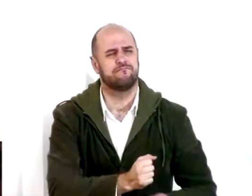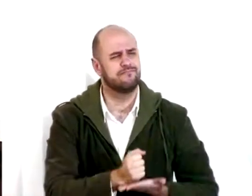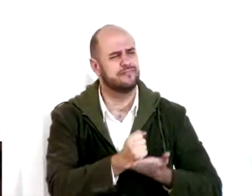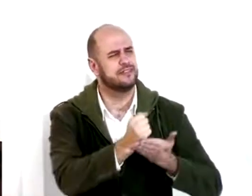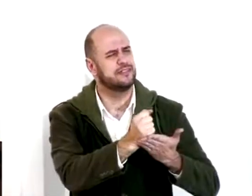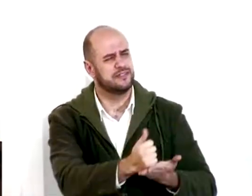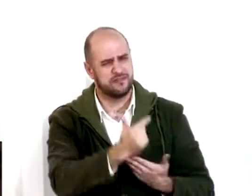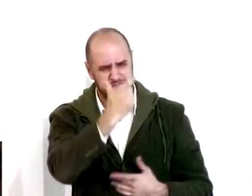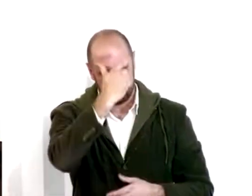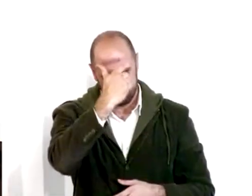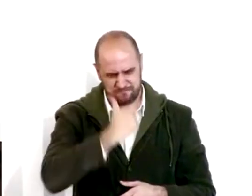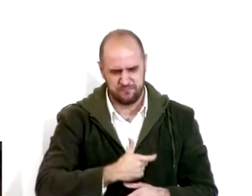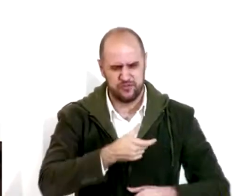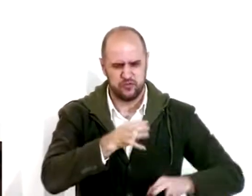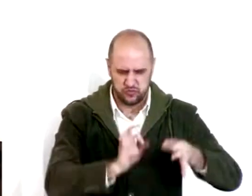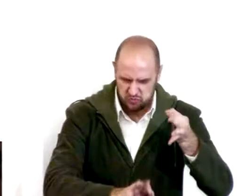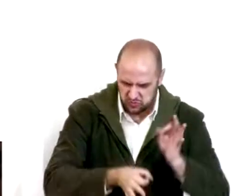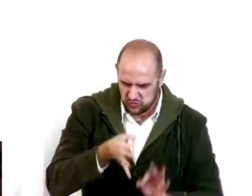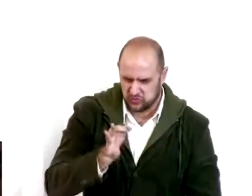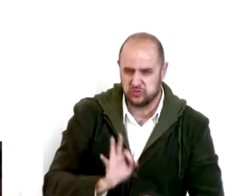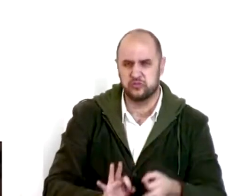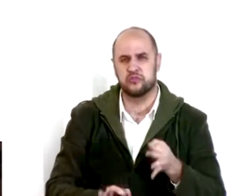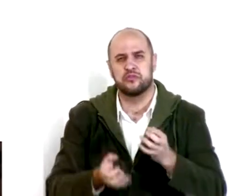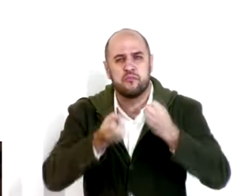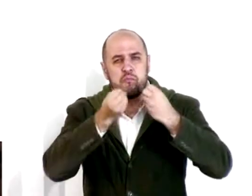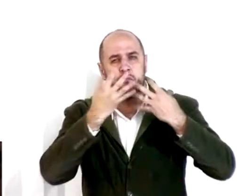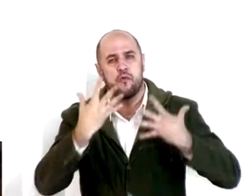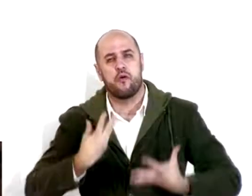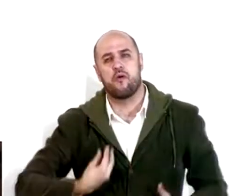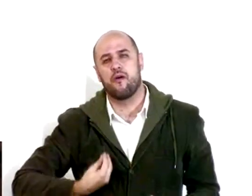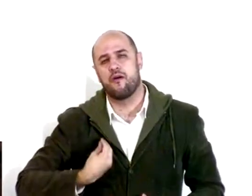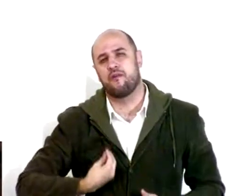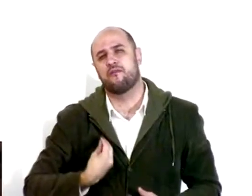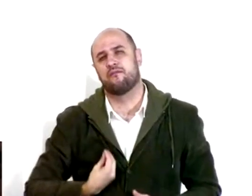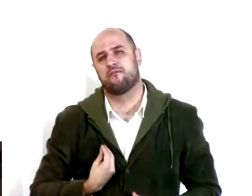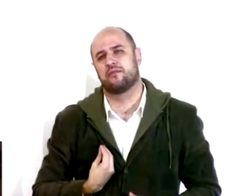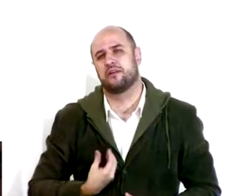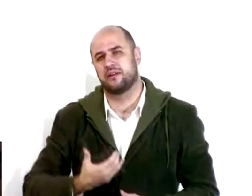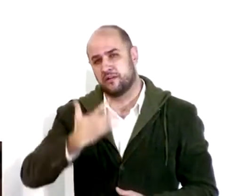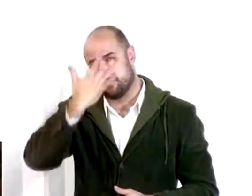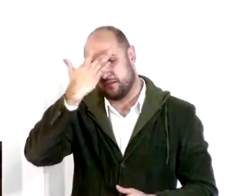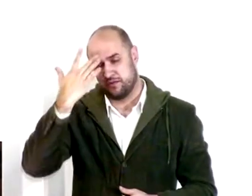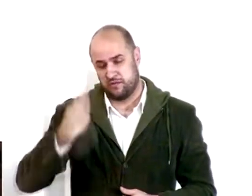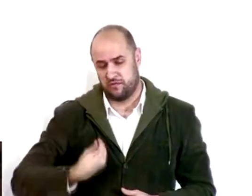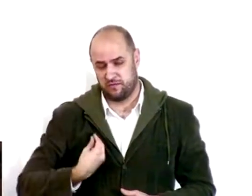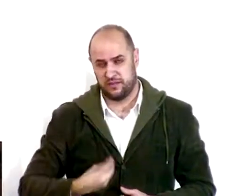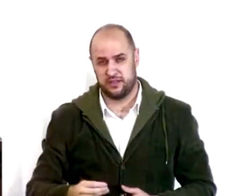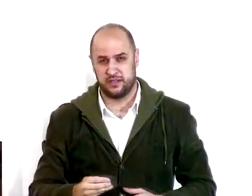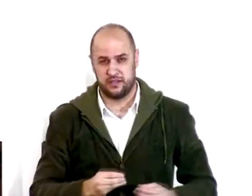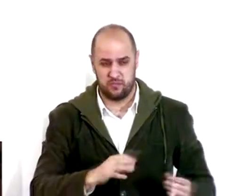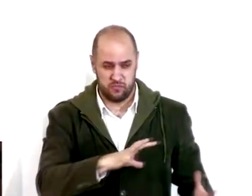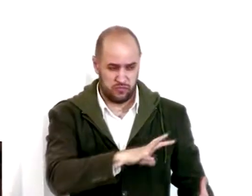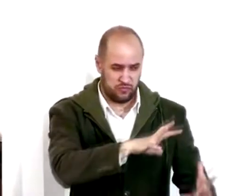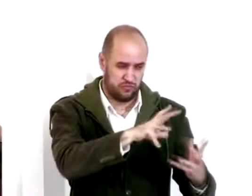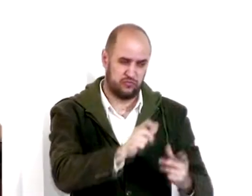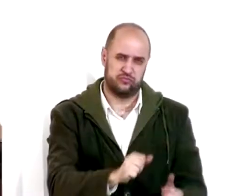equidade, justiça, boa vida aos habitantes da terra, estes